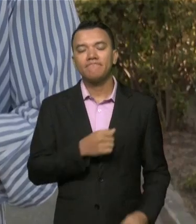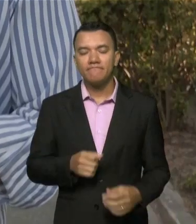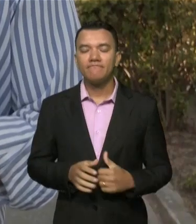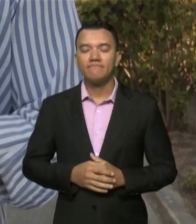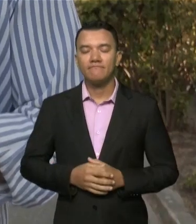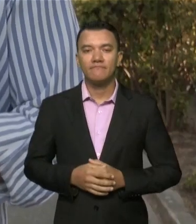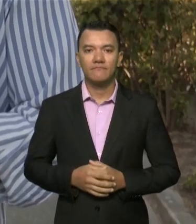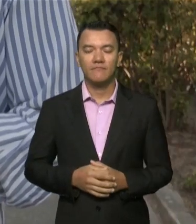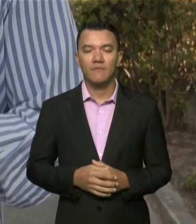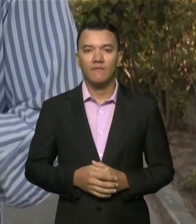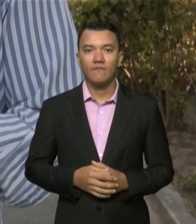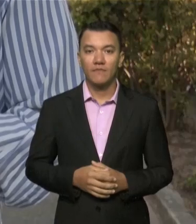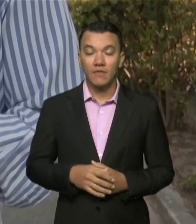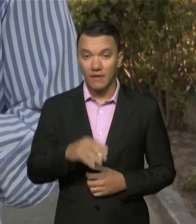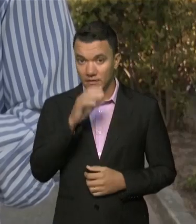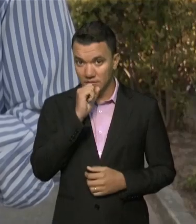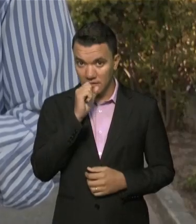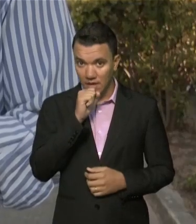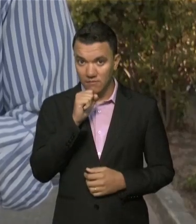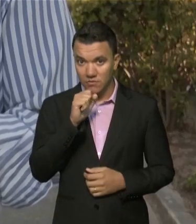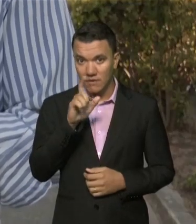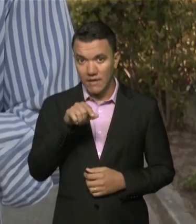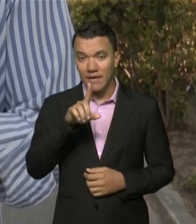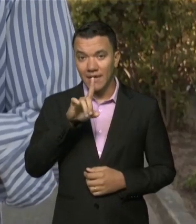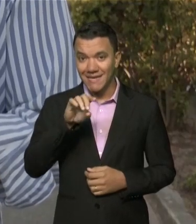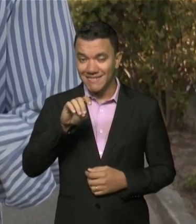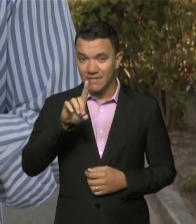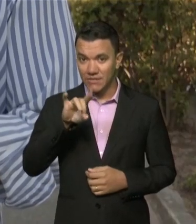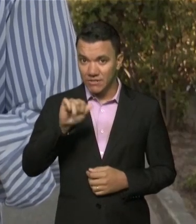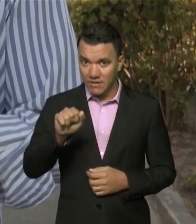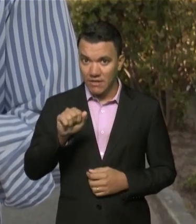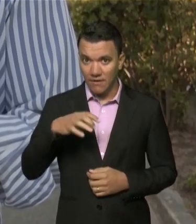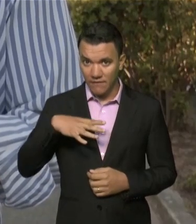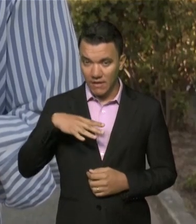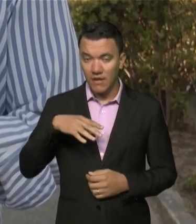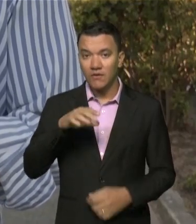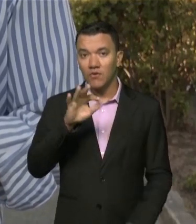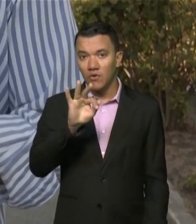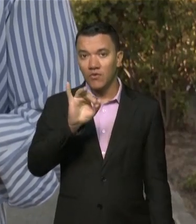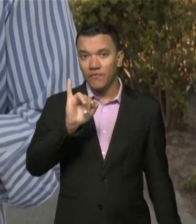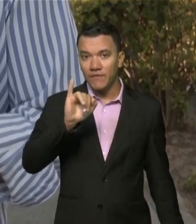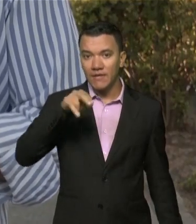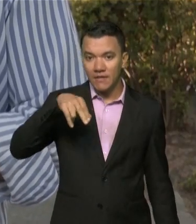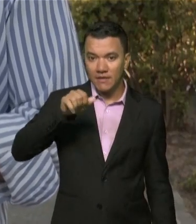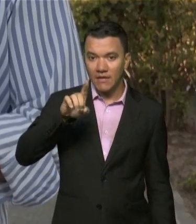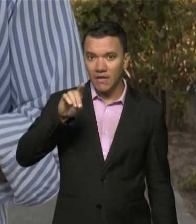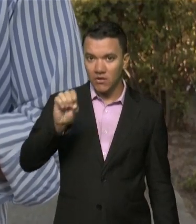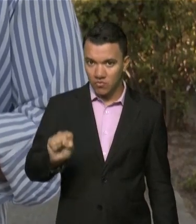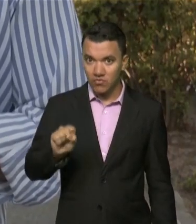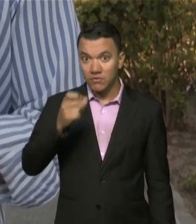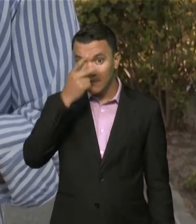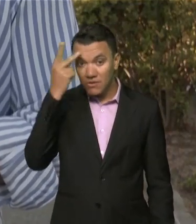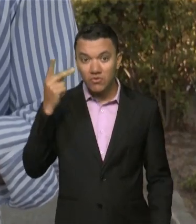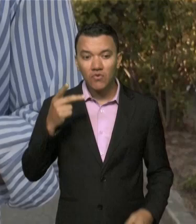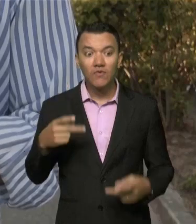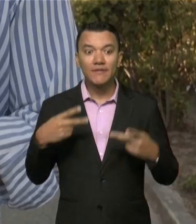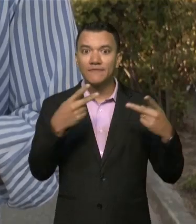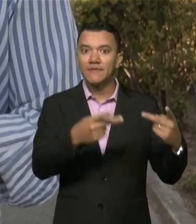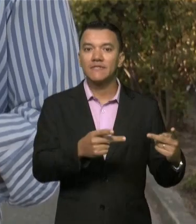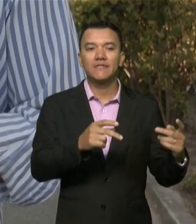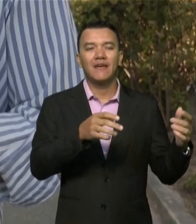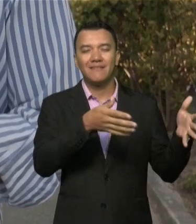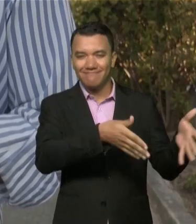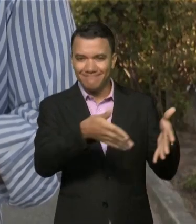Neste sábado, quando é celebrado o Dia de Finados, o número de pessoas que passam pelos cemitérios é muito grande. São